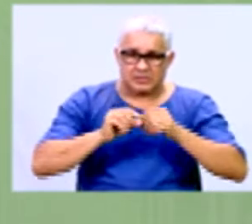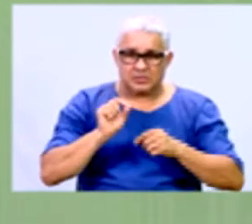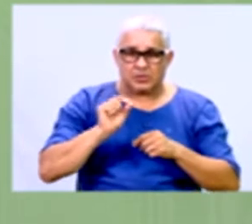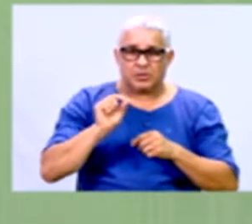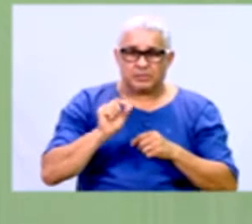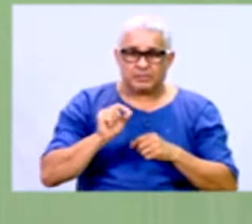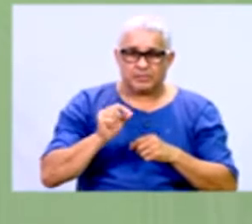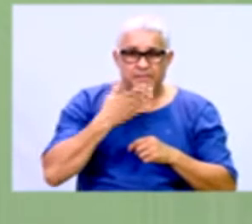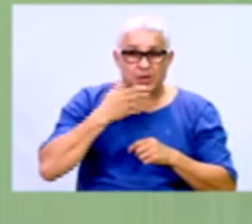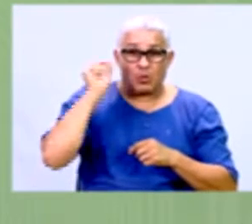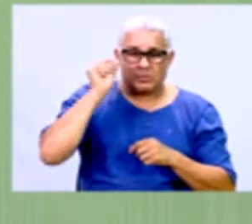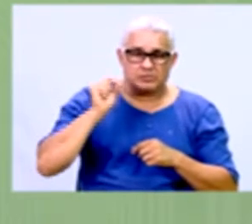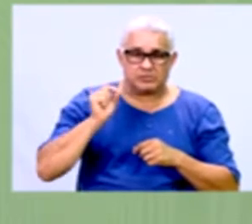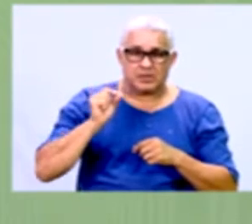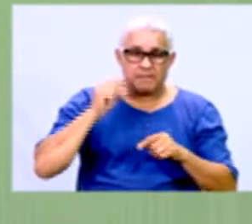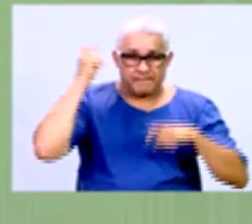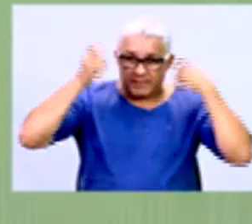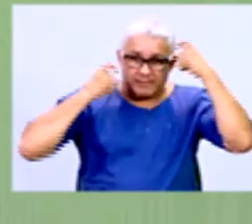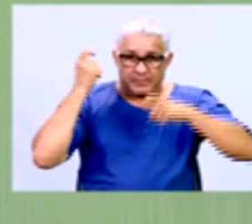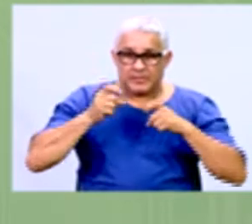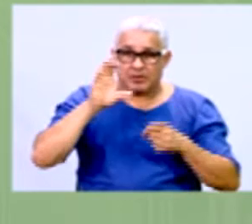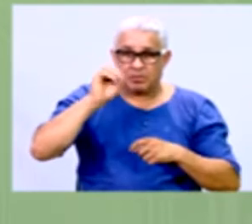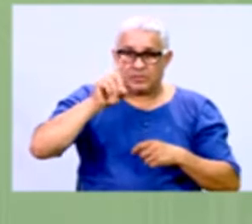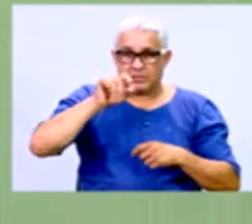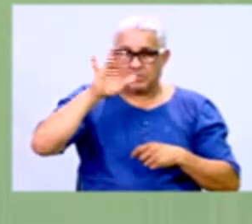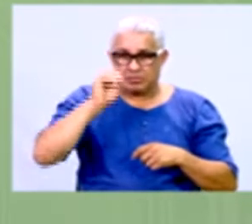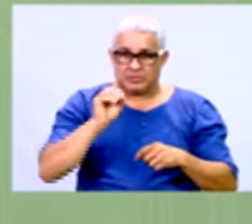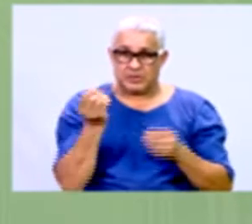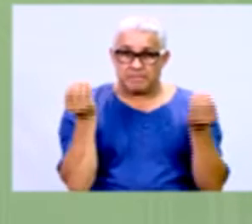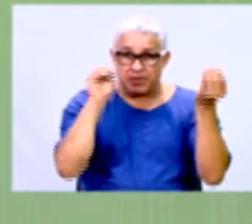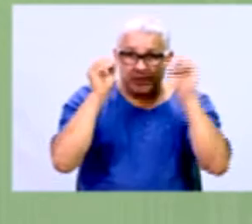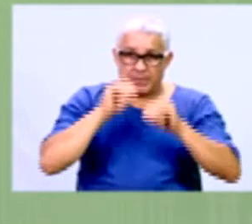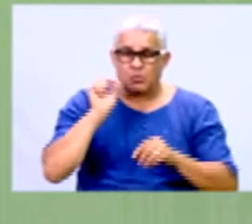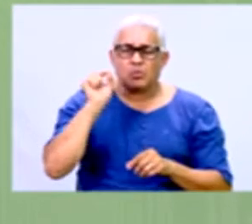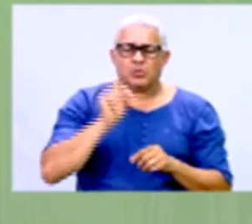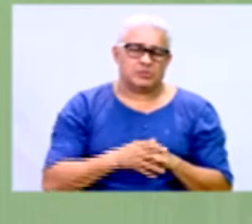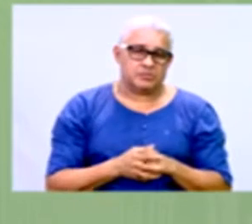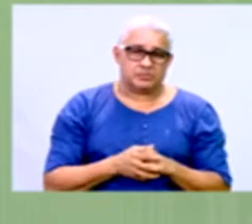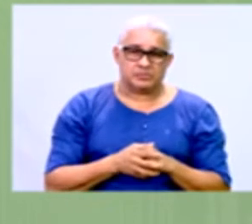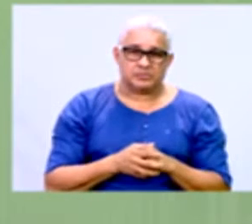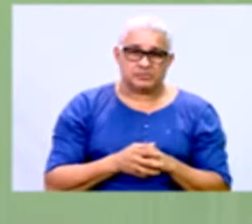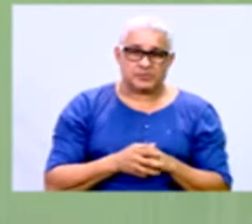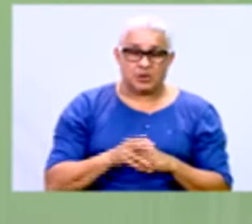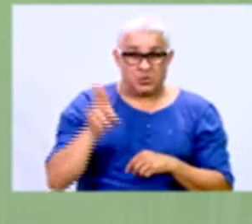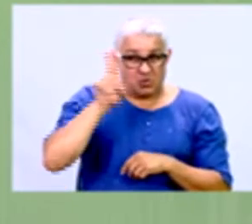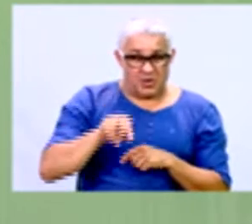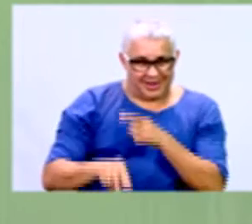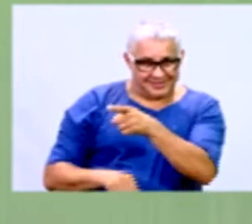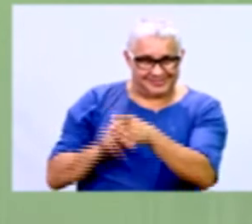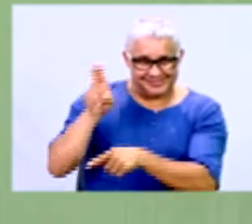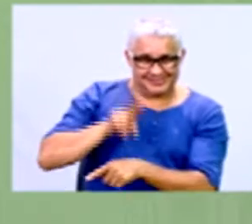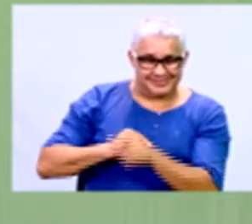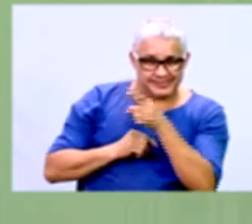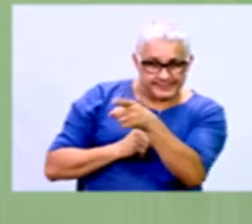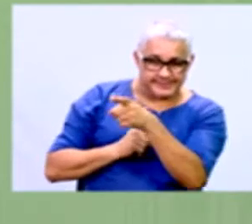se preocupe com essa questão da injeção de código. O que é o momento da injeção de código? É quando o nosso usuário,